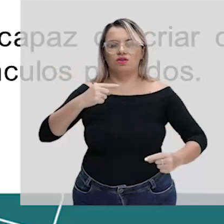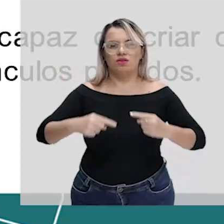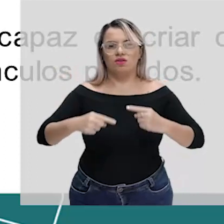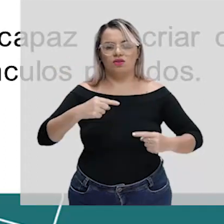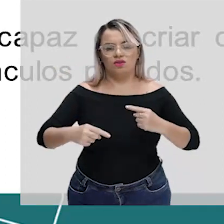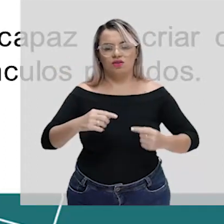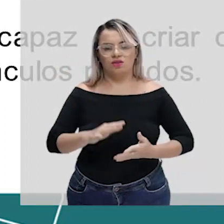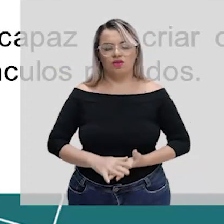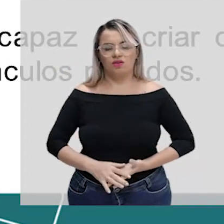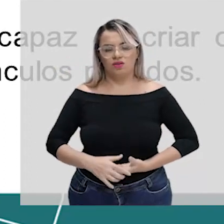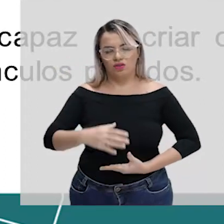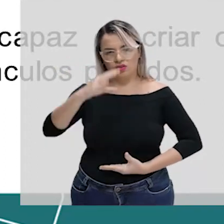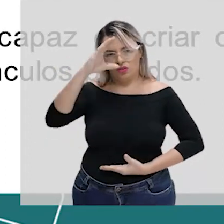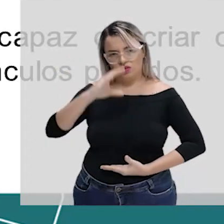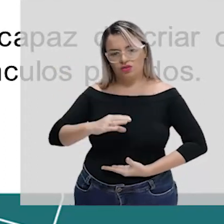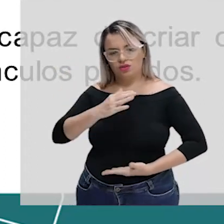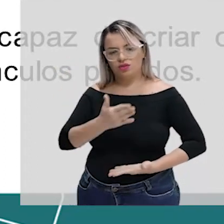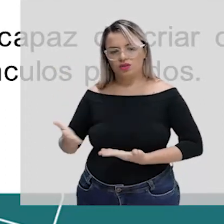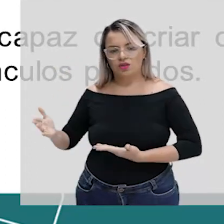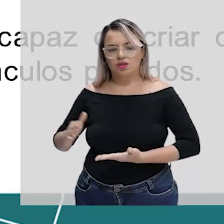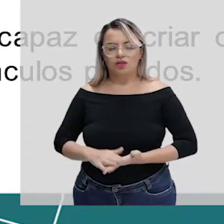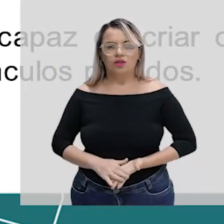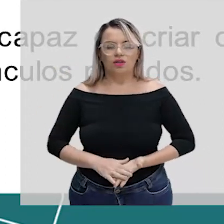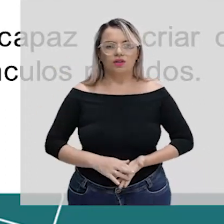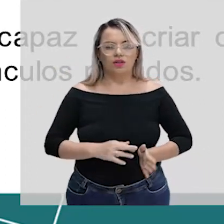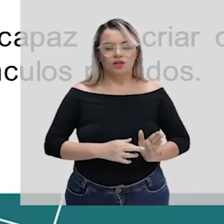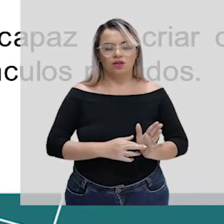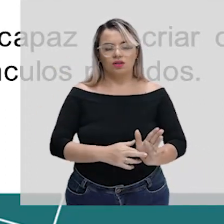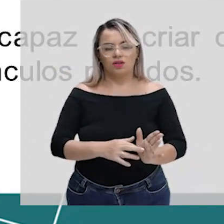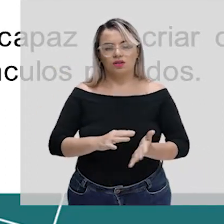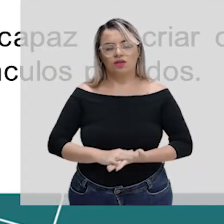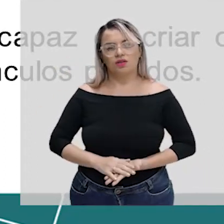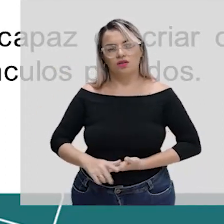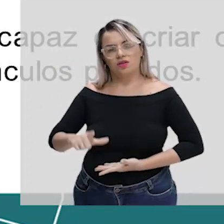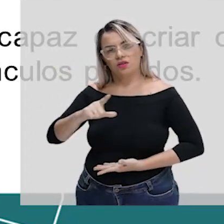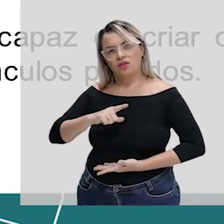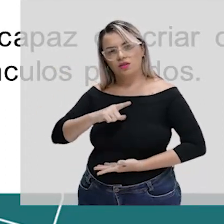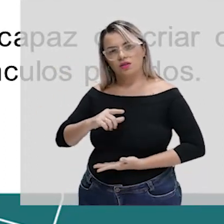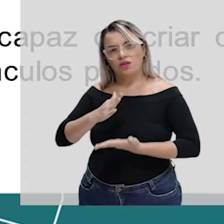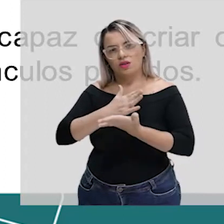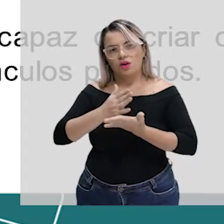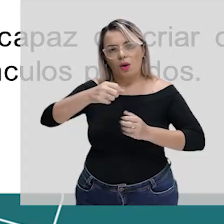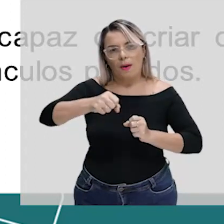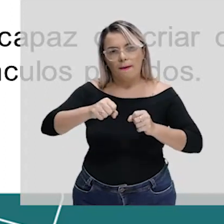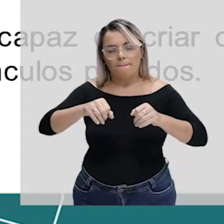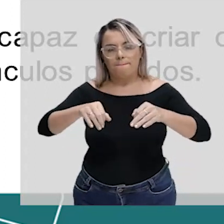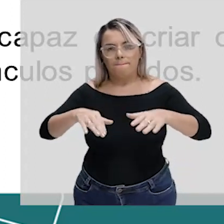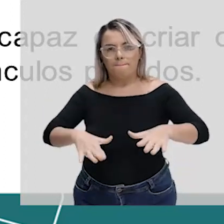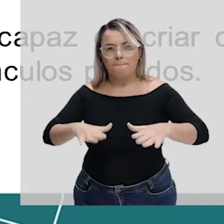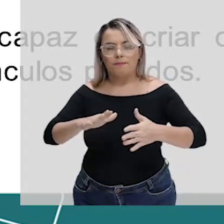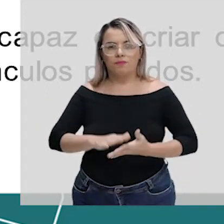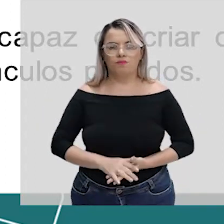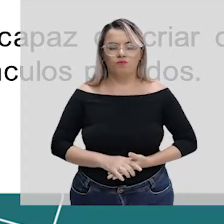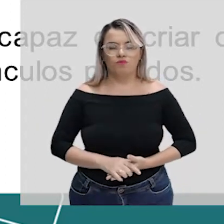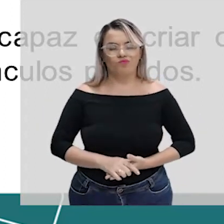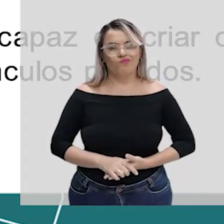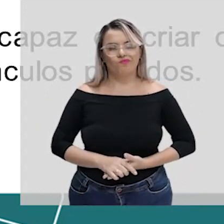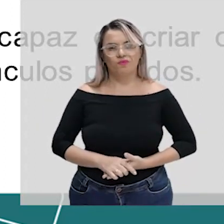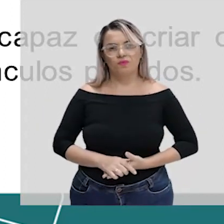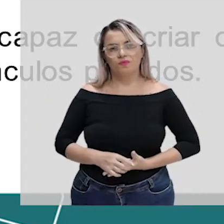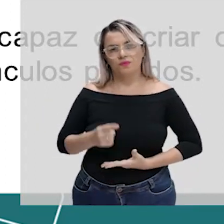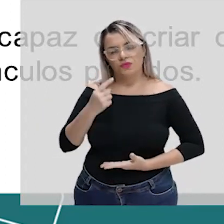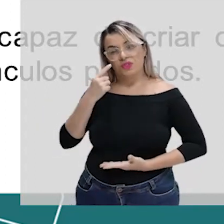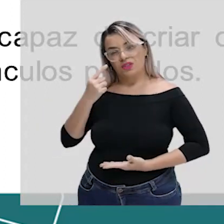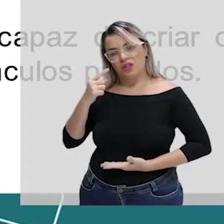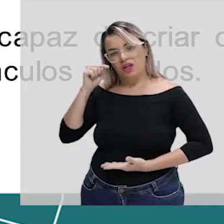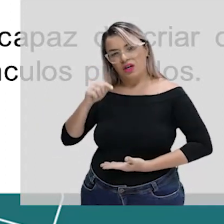Esse cenário, que a gente citou ainda há pouco, presente desde o começo da colonização, impossibilitava, na visão do